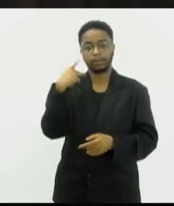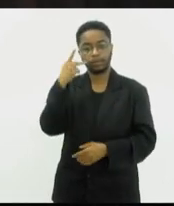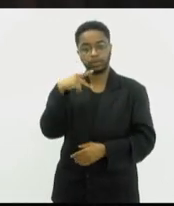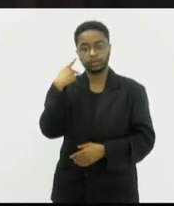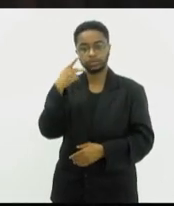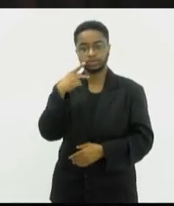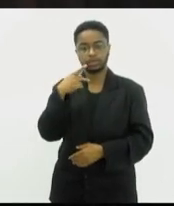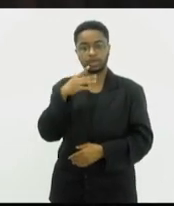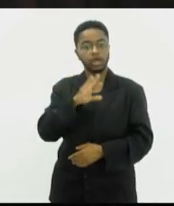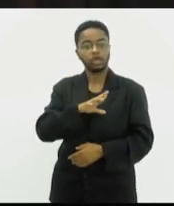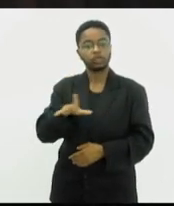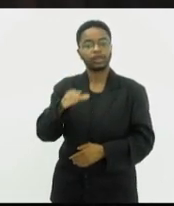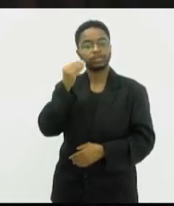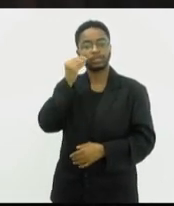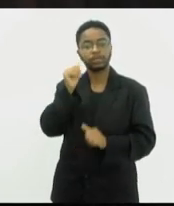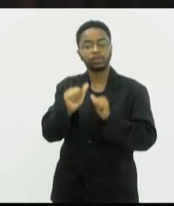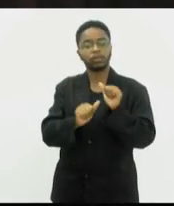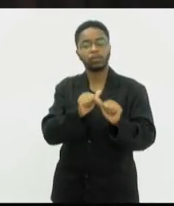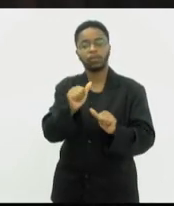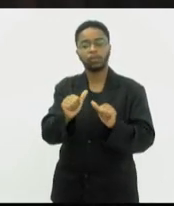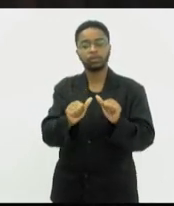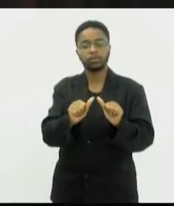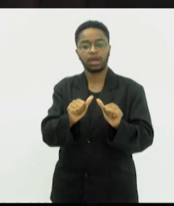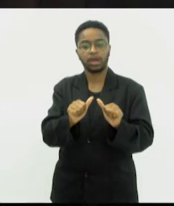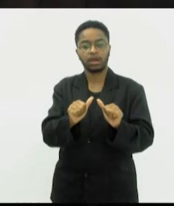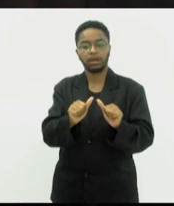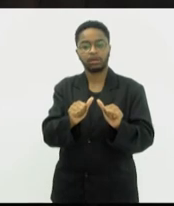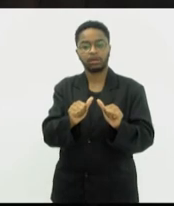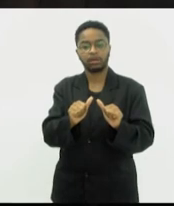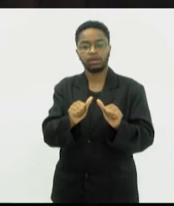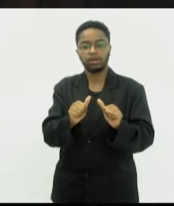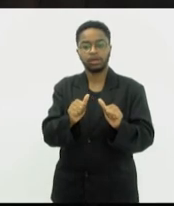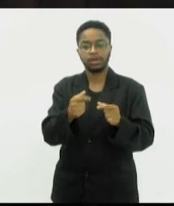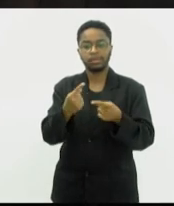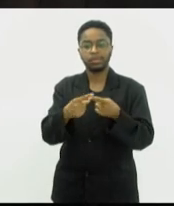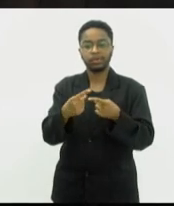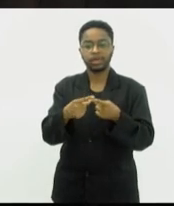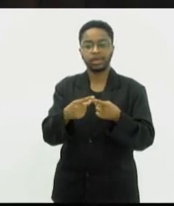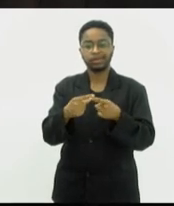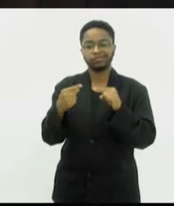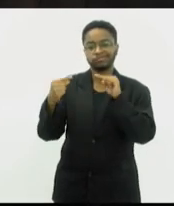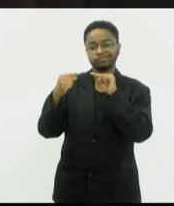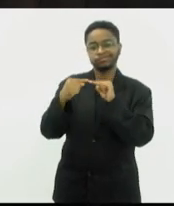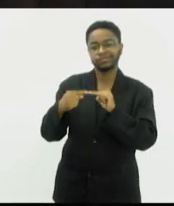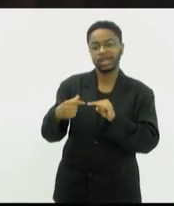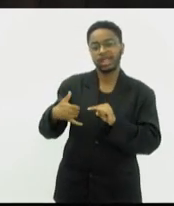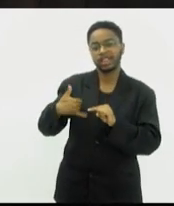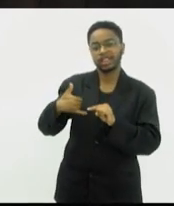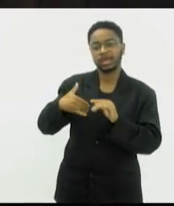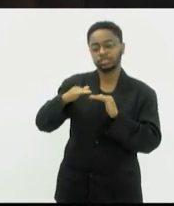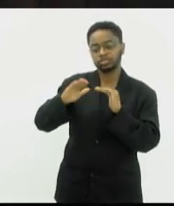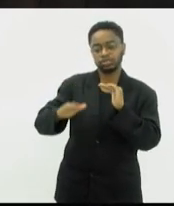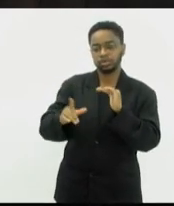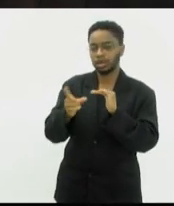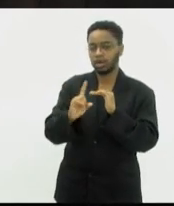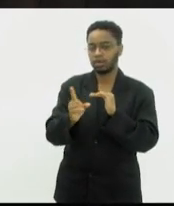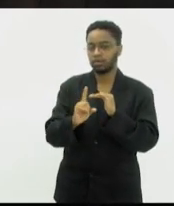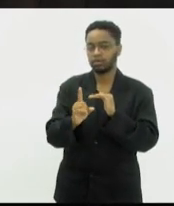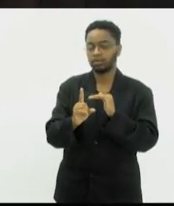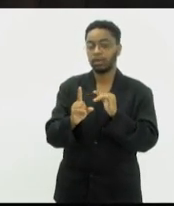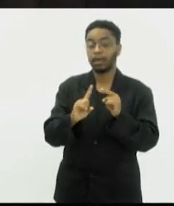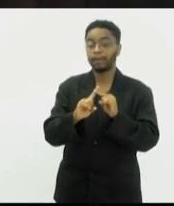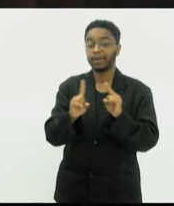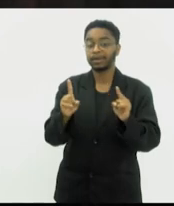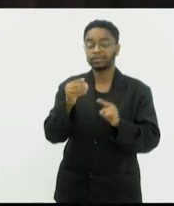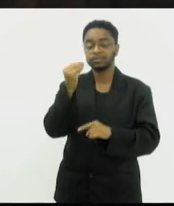no sentido de renovar para ficar com faixa etária mais baixa, no sentido